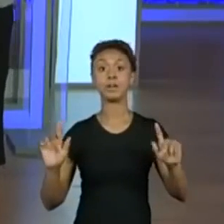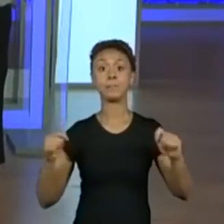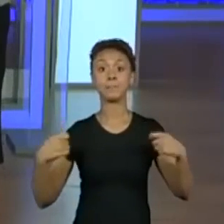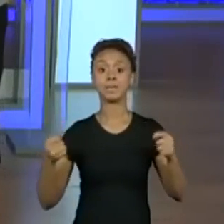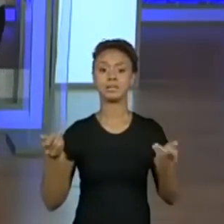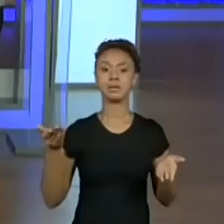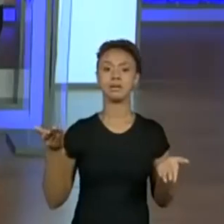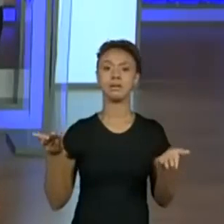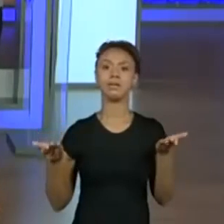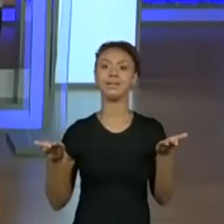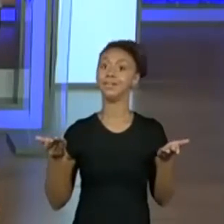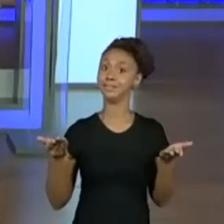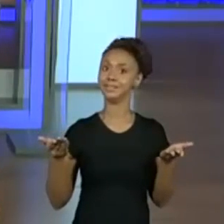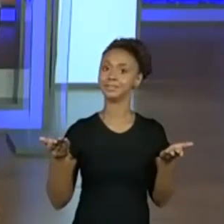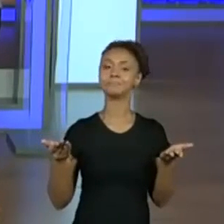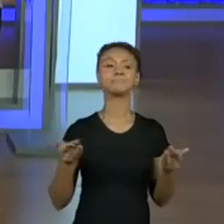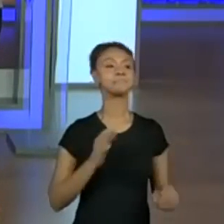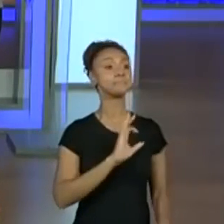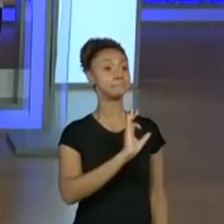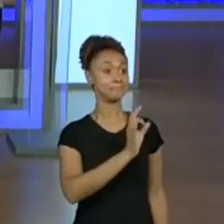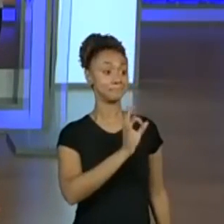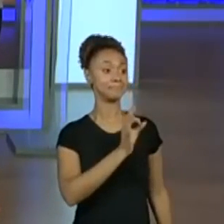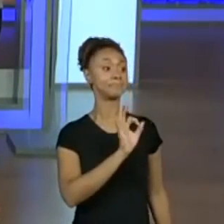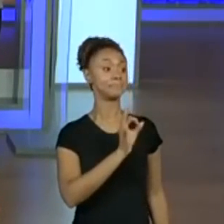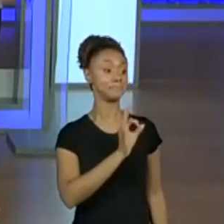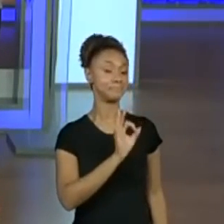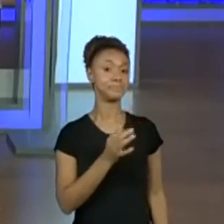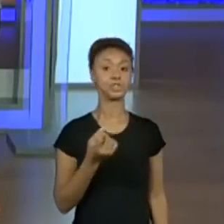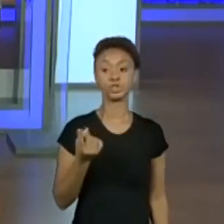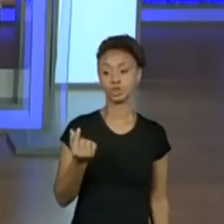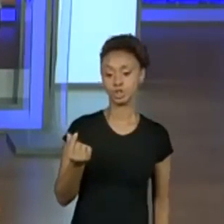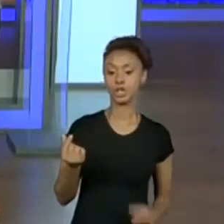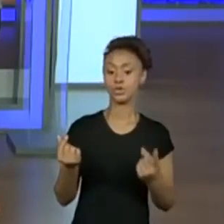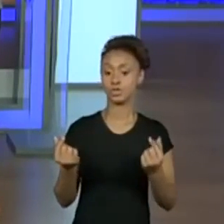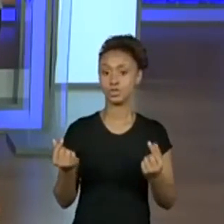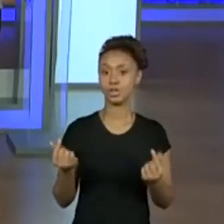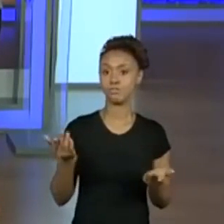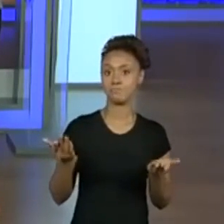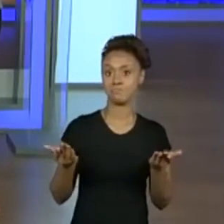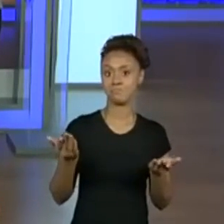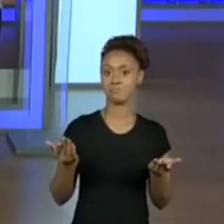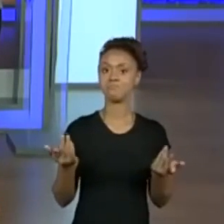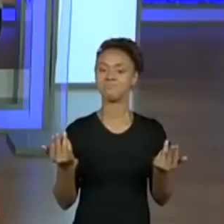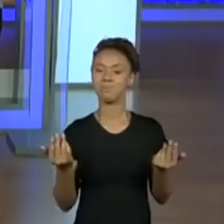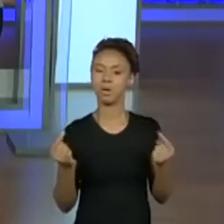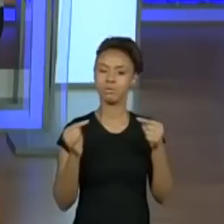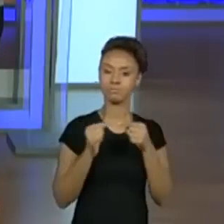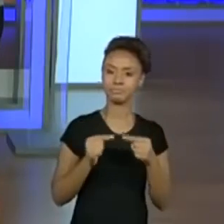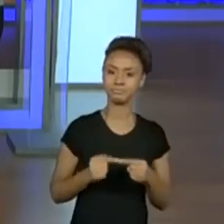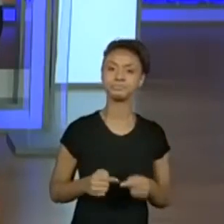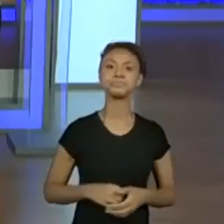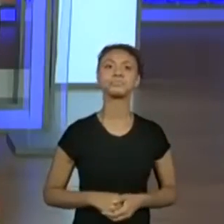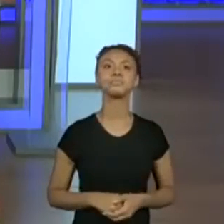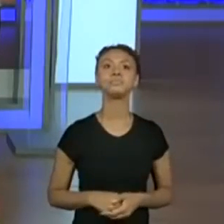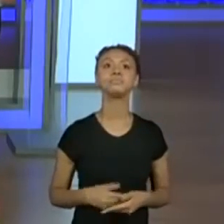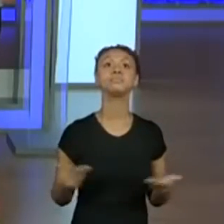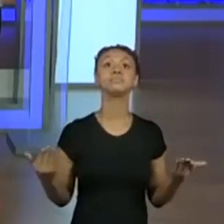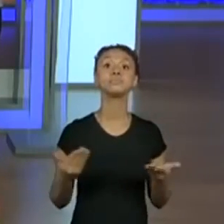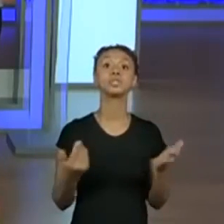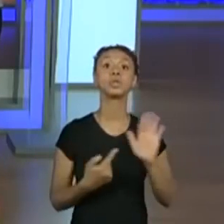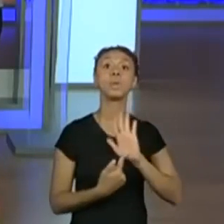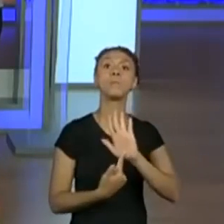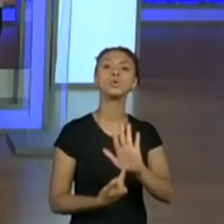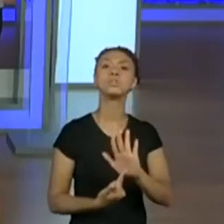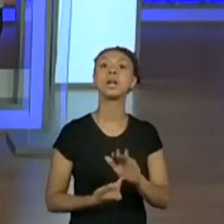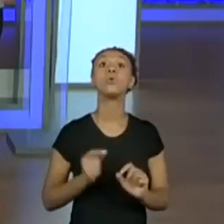mesmo. E olha só, nós podemos dar aqui também um exemplo para eles. Se nós temos, mostra aí, por favor, para uma moeda